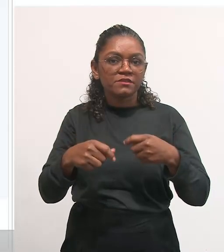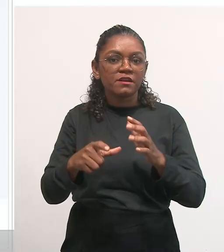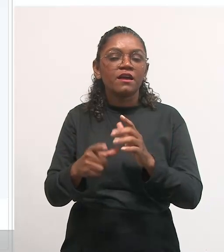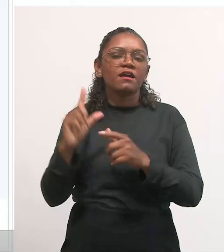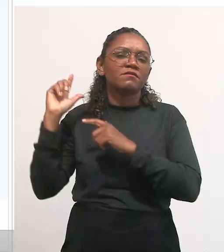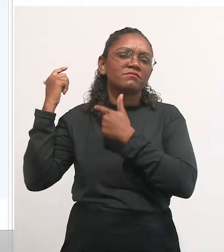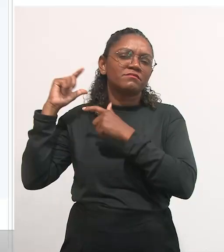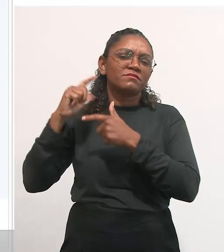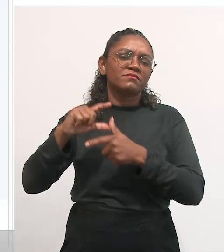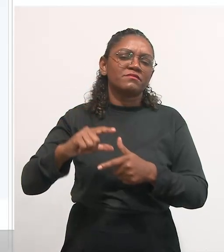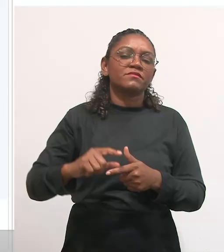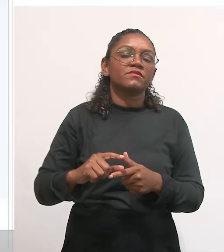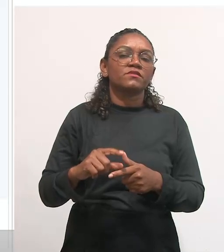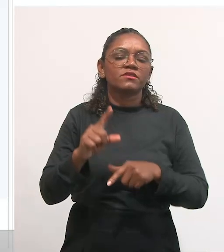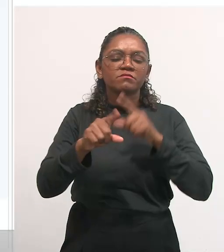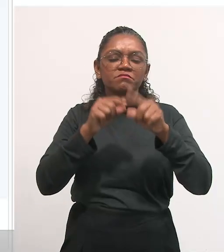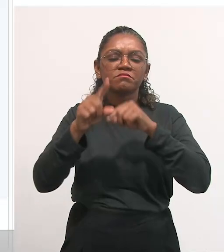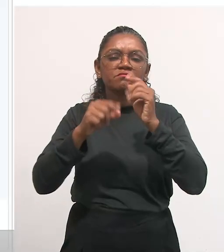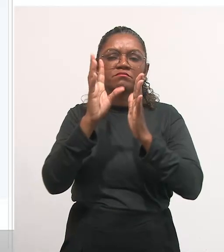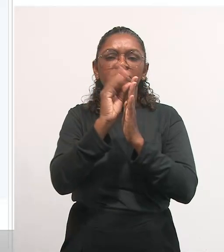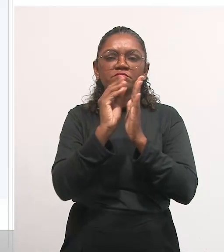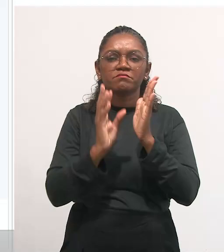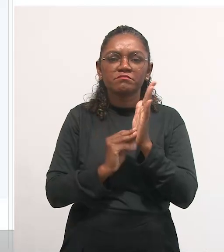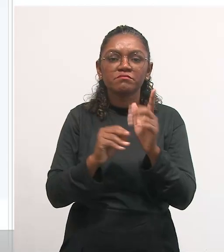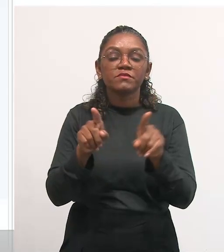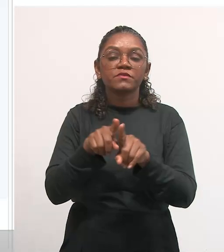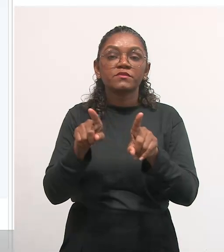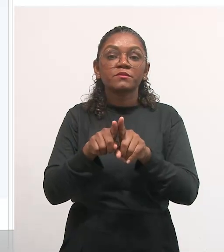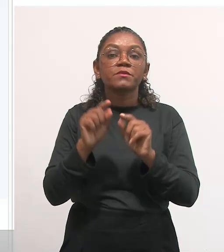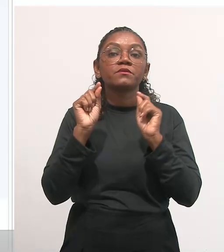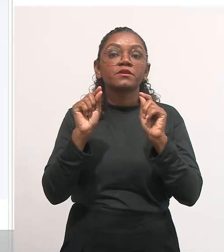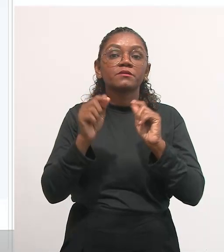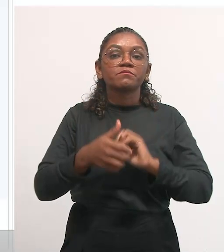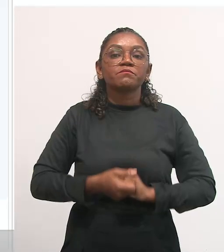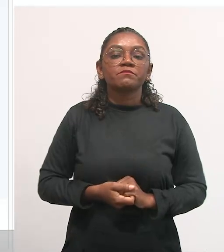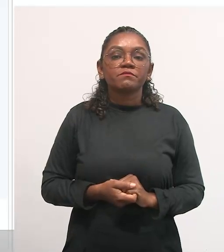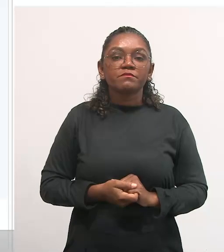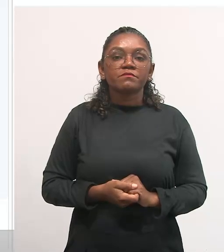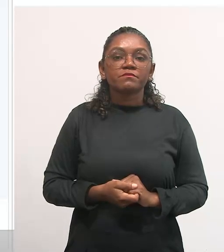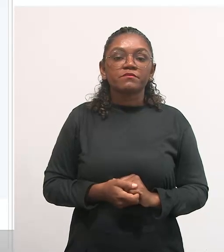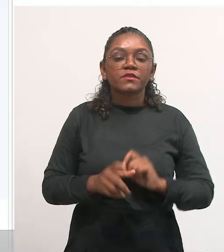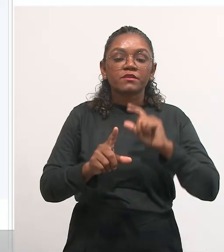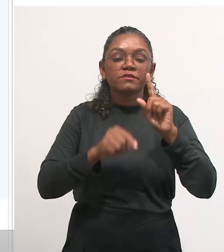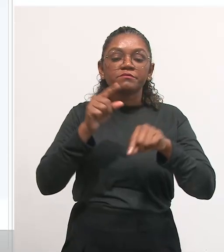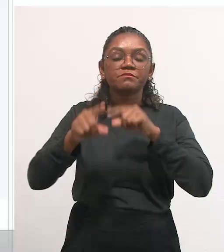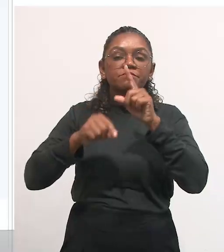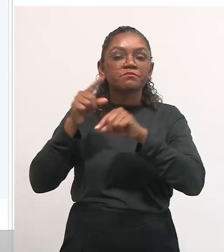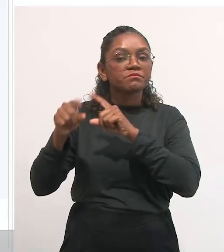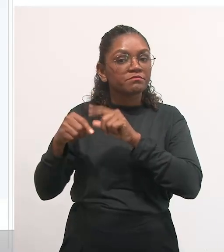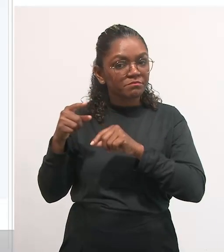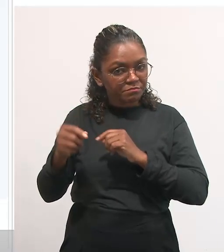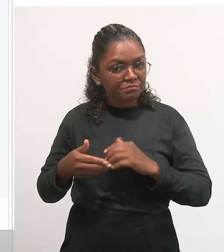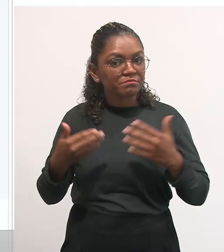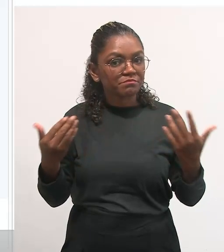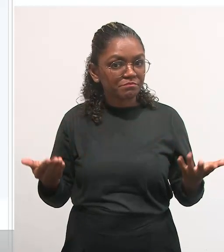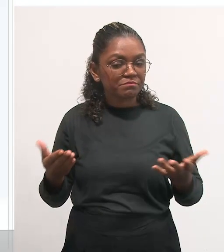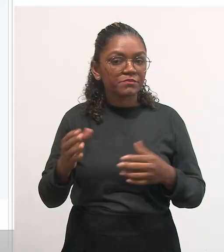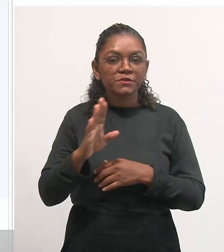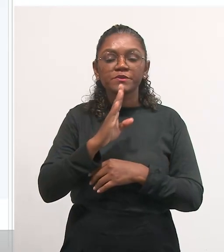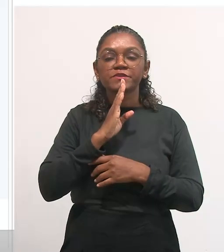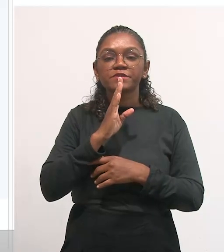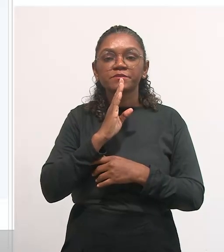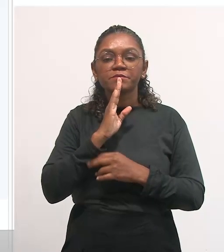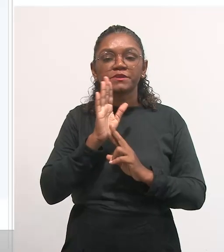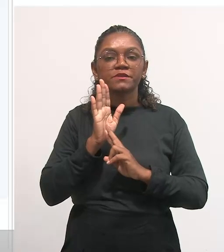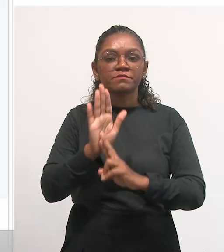relacionad a ideia de seleção de conteúdos e de ordem na classificação dos conhecimentos que representam que será a seleção daquilo que